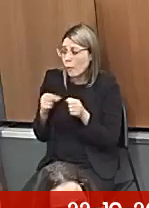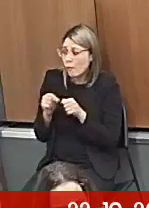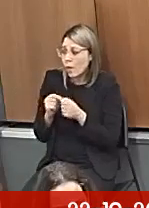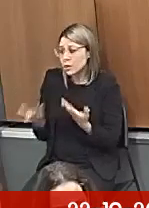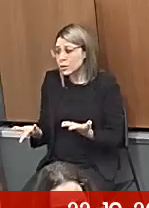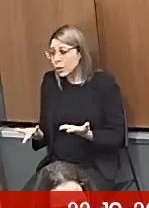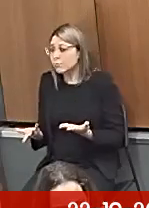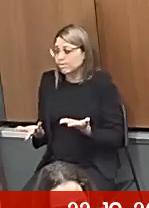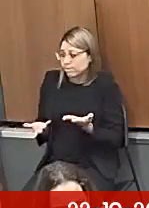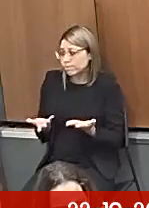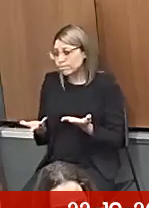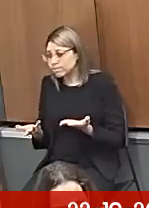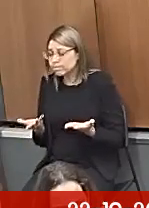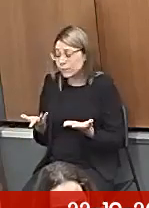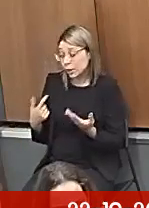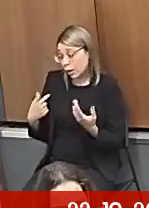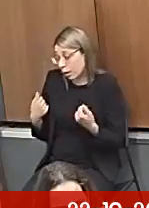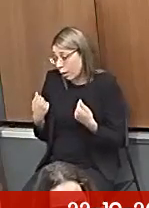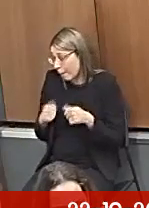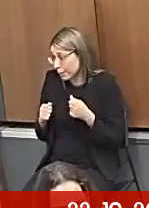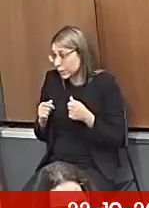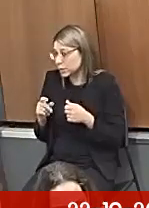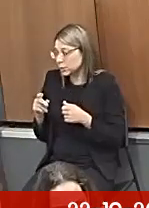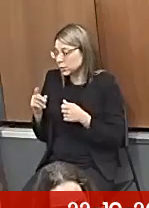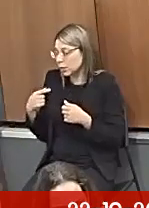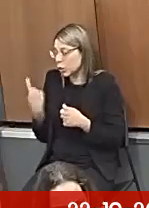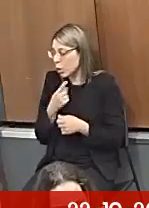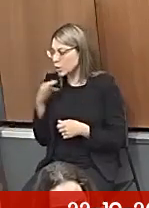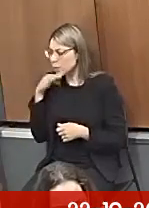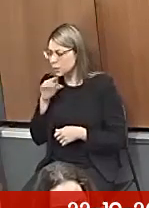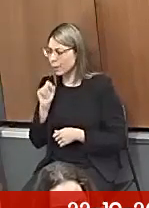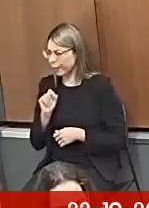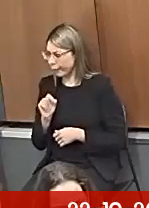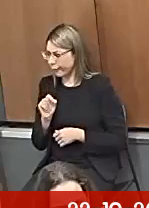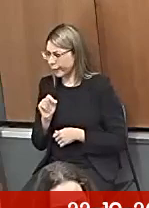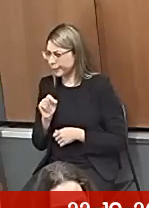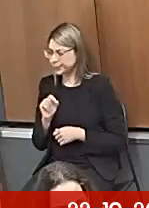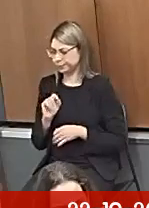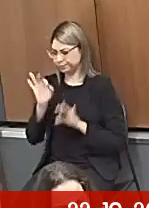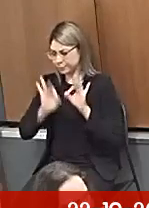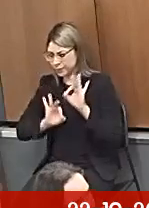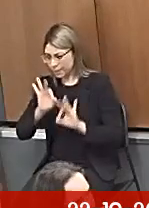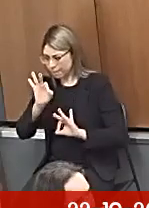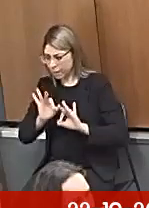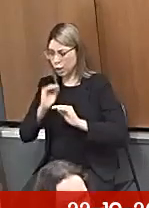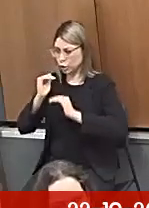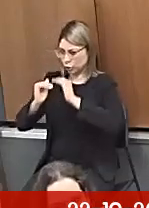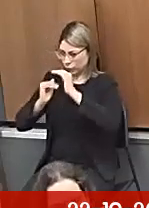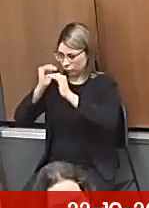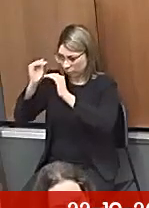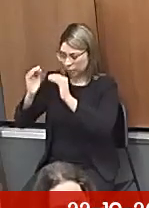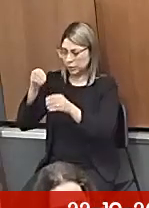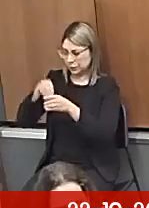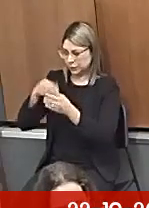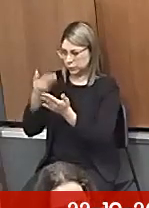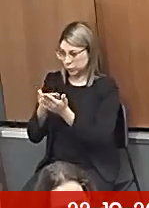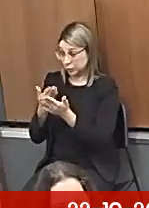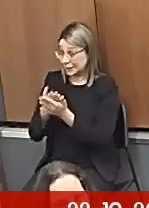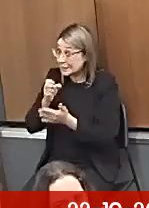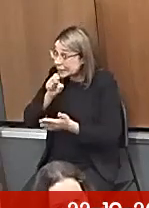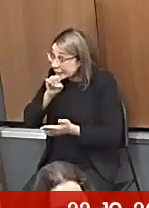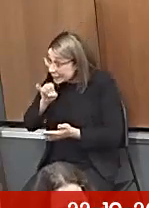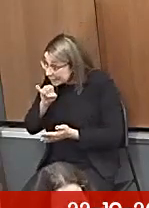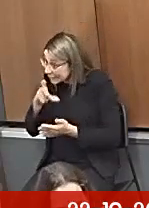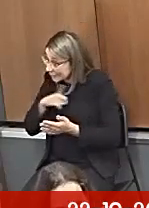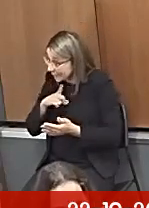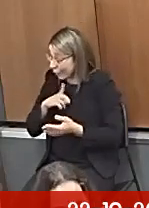fazer isso? Né? Então, na realidade, o que a gente vê é que esses planos de desenvolvimento, quando existem,